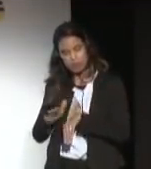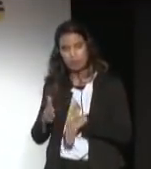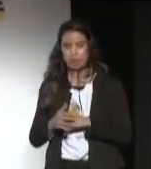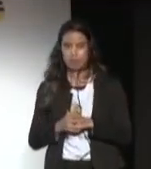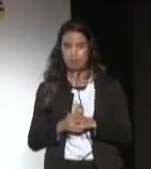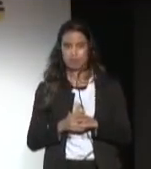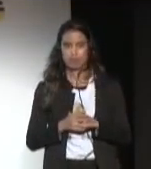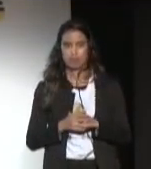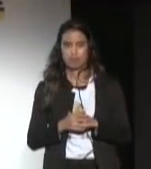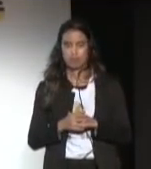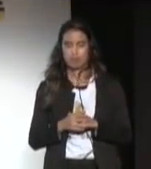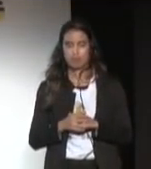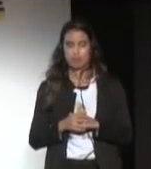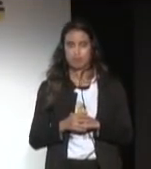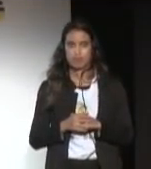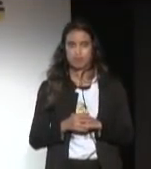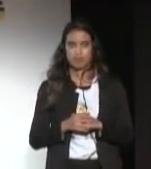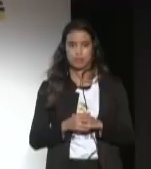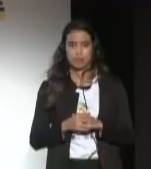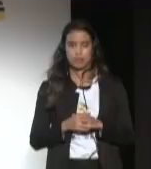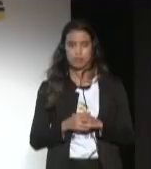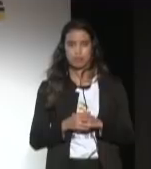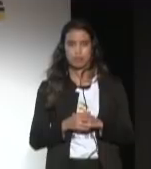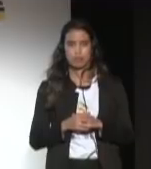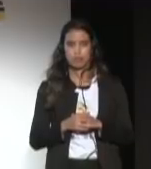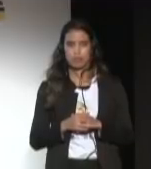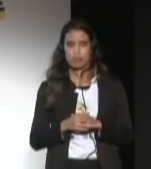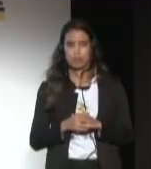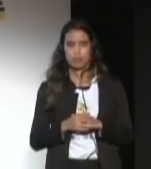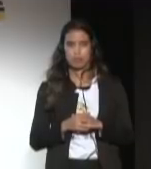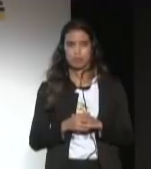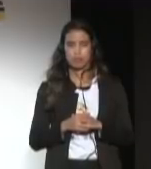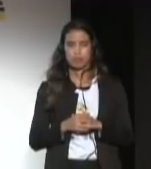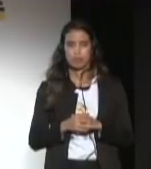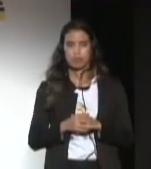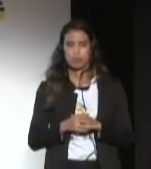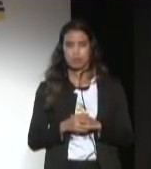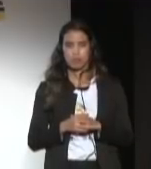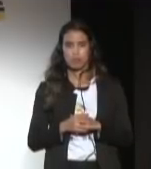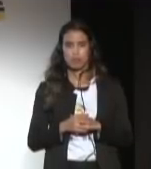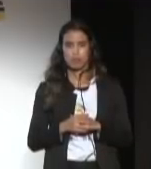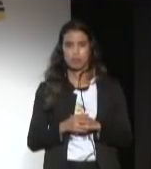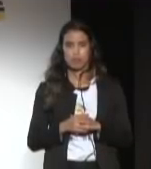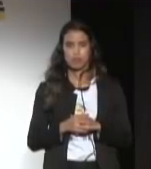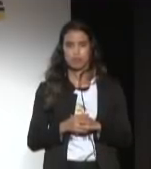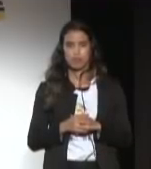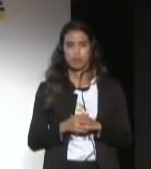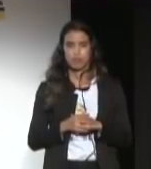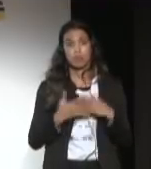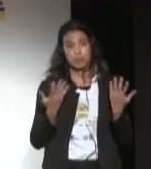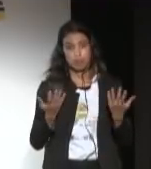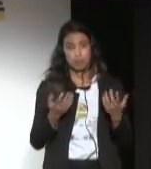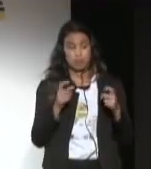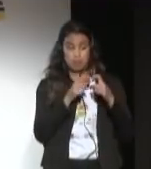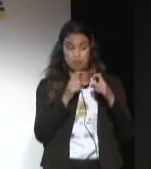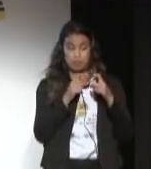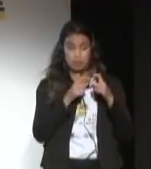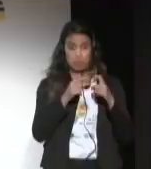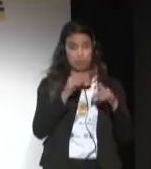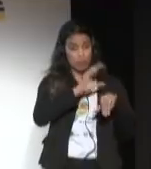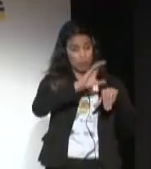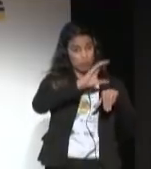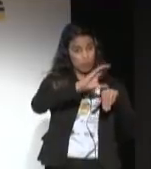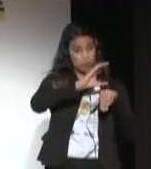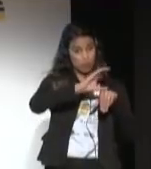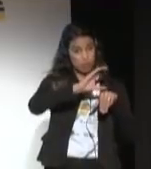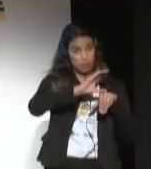Canadá. A ideia dessa iniciativa é como a da medicina. Nós temos que aliar a prática à teoria. E